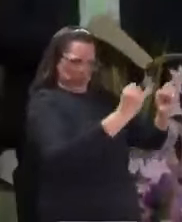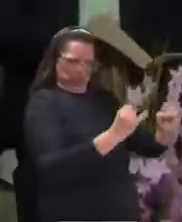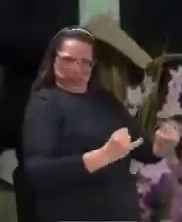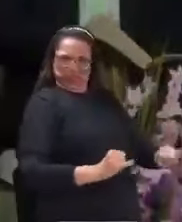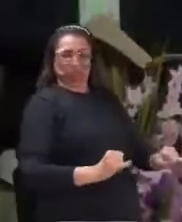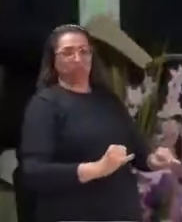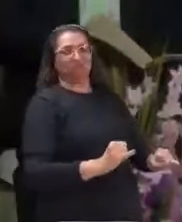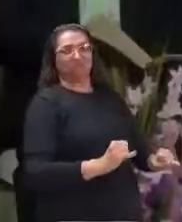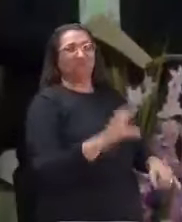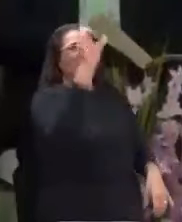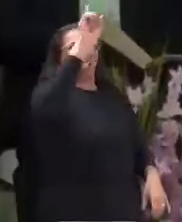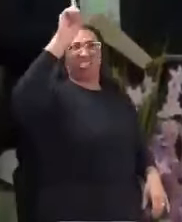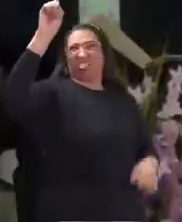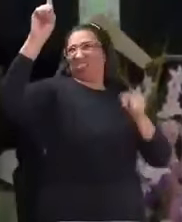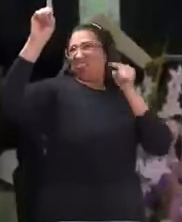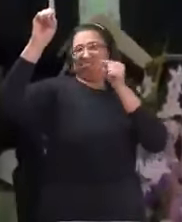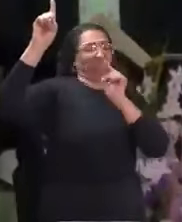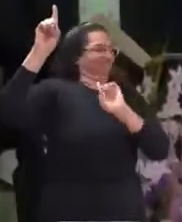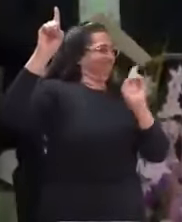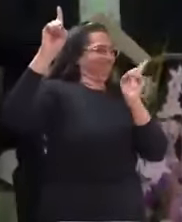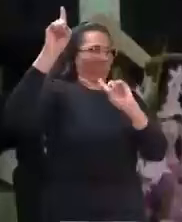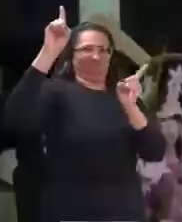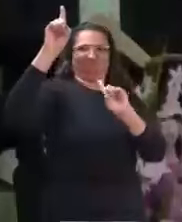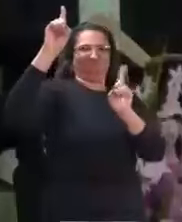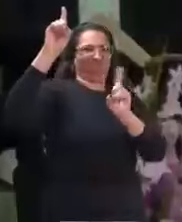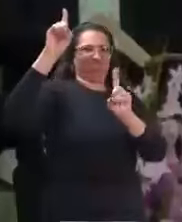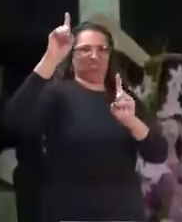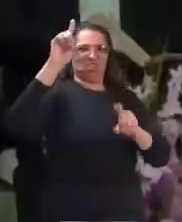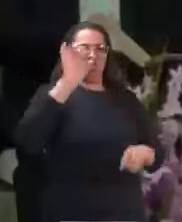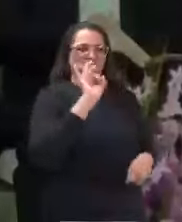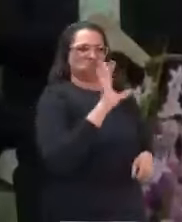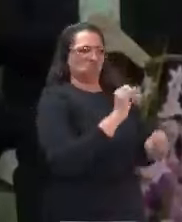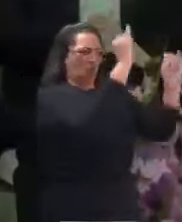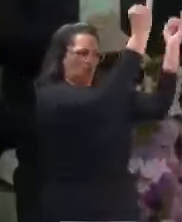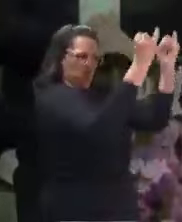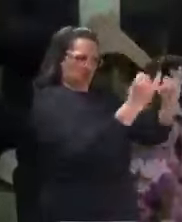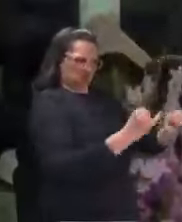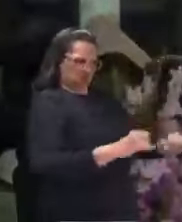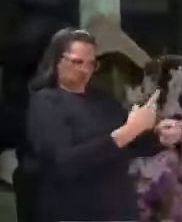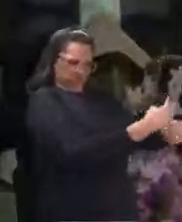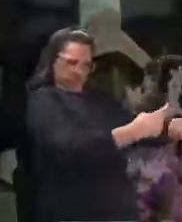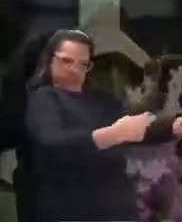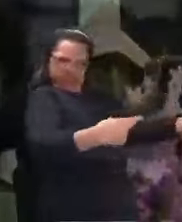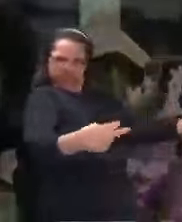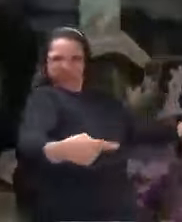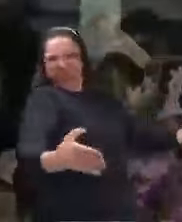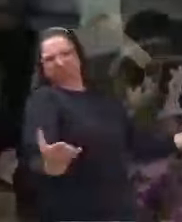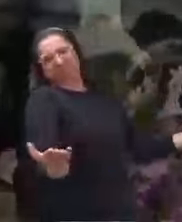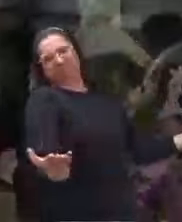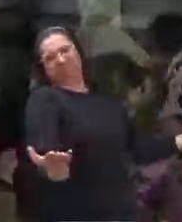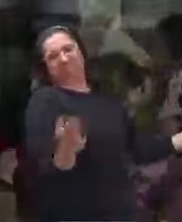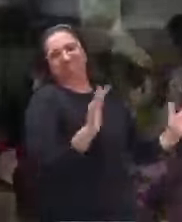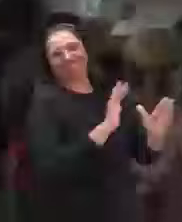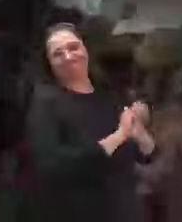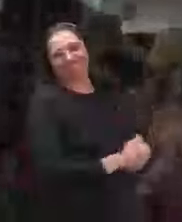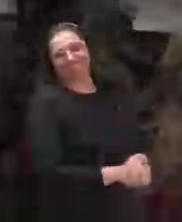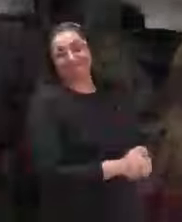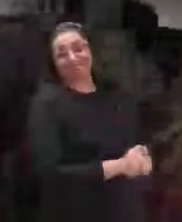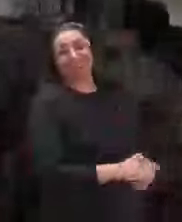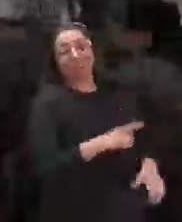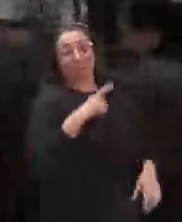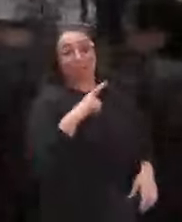adora um Deus mas vários deuses e a maior manifestação de um Deus para os egípcios era